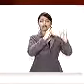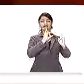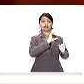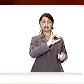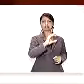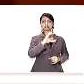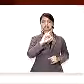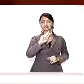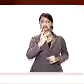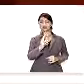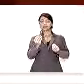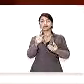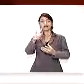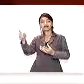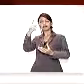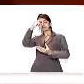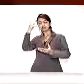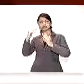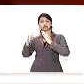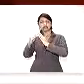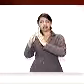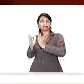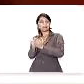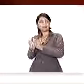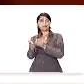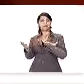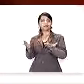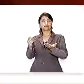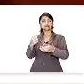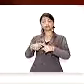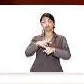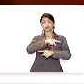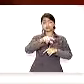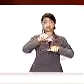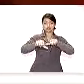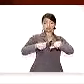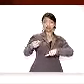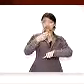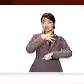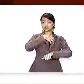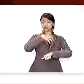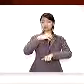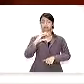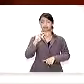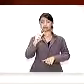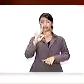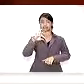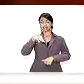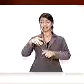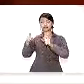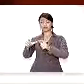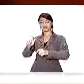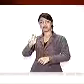indivíduos e famílias vulneráveis atingidas pela reativação do serviço Ferroviário no trecho Grajaú a